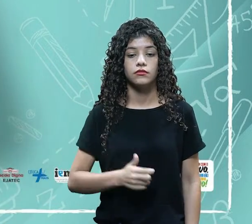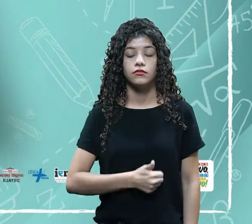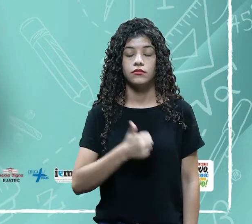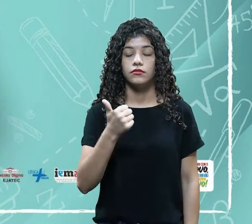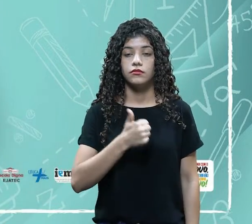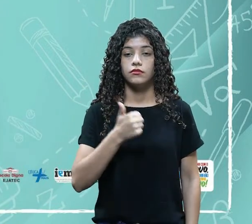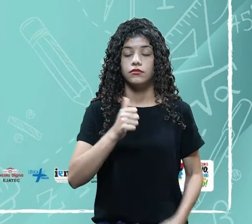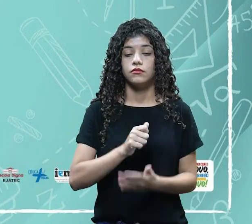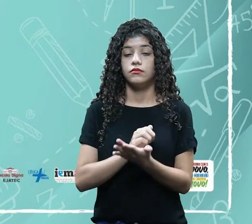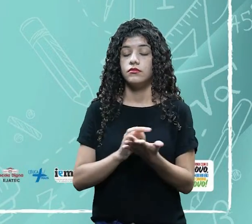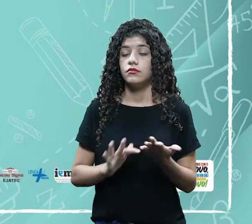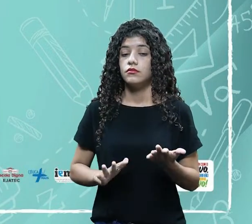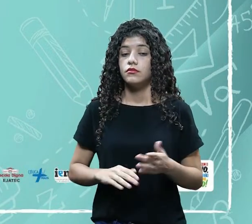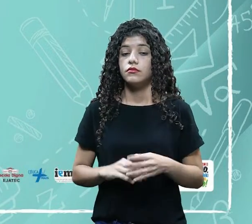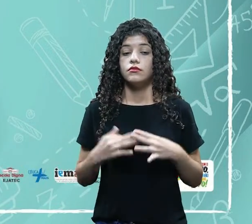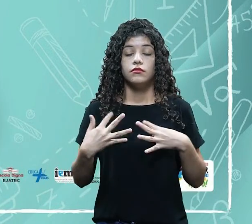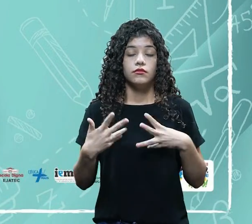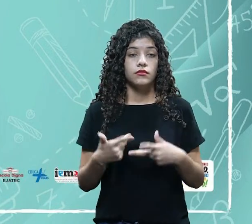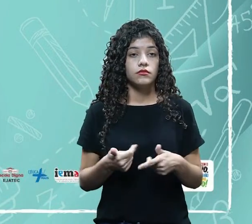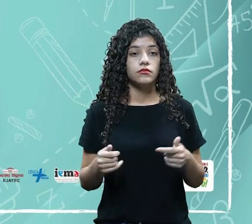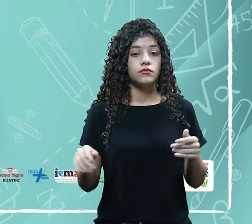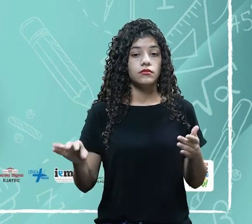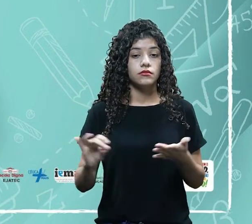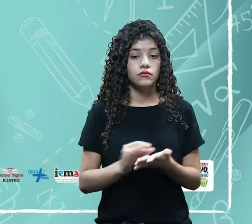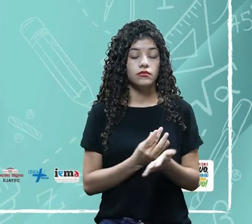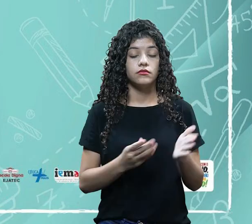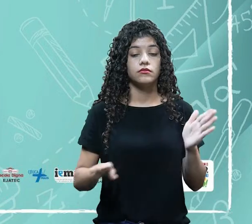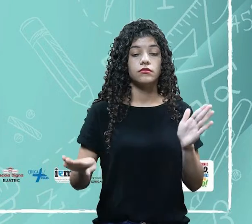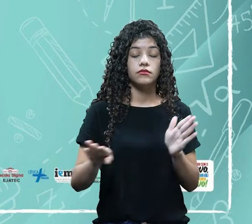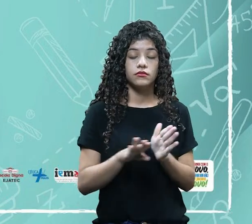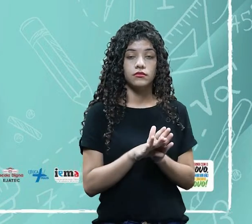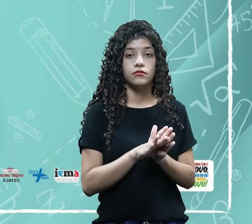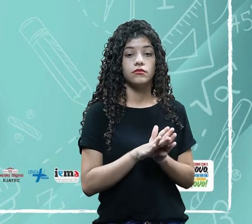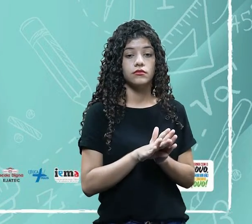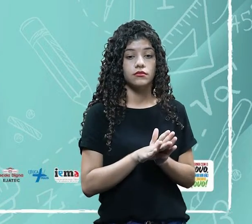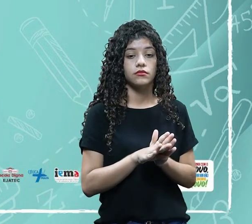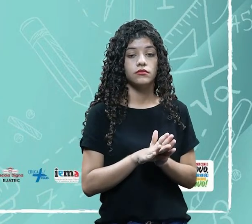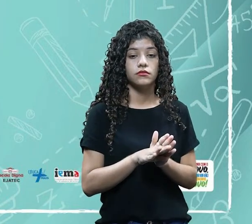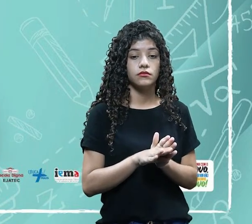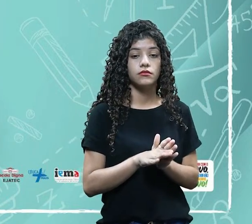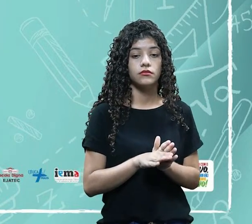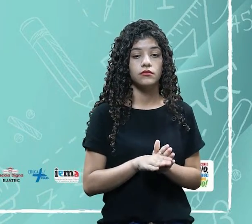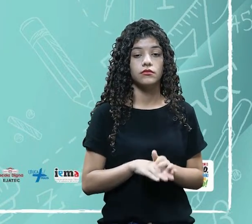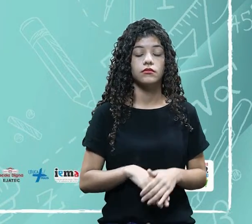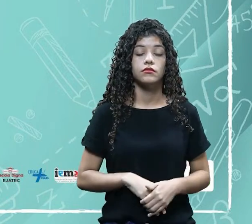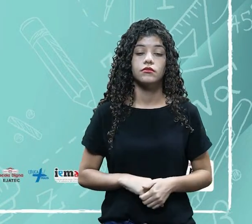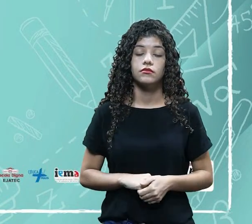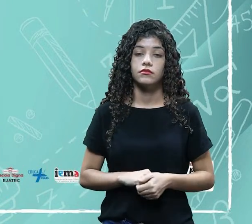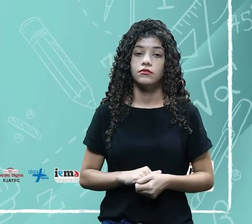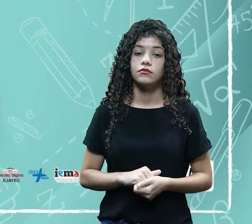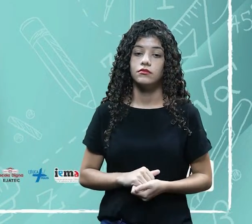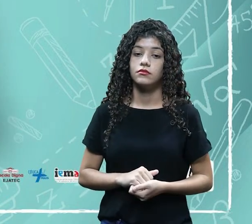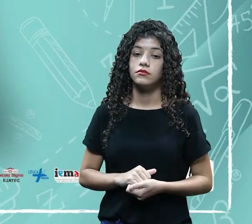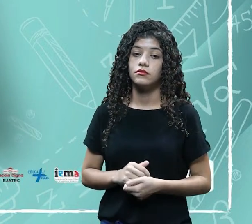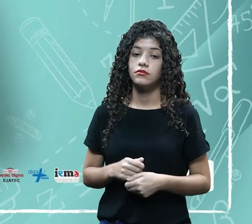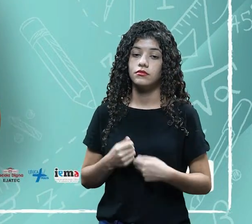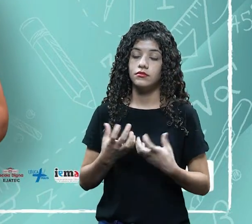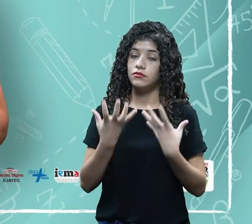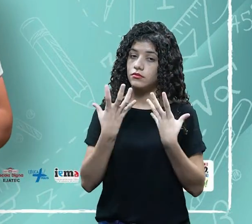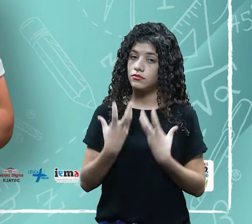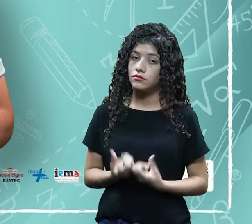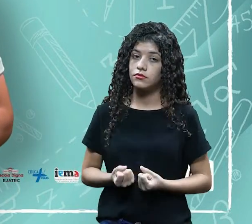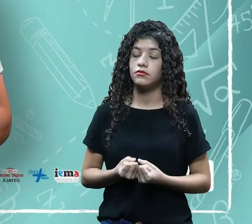primeira atividade do protocolo. Todo documento que chega, todo e qualquer documento que chega lá, ou vai ser autuado, né? Ou vai